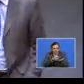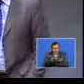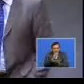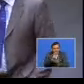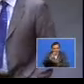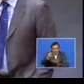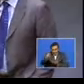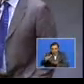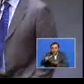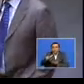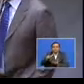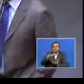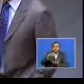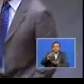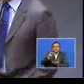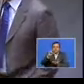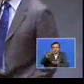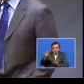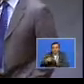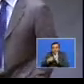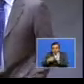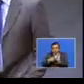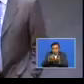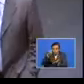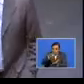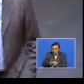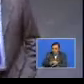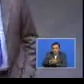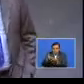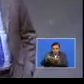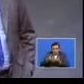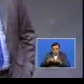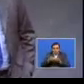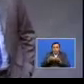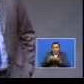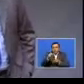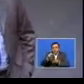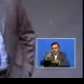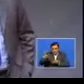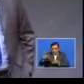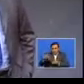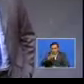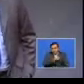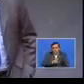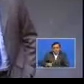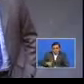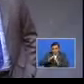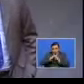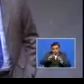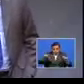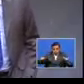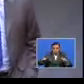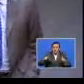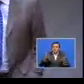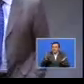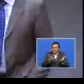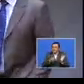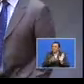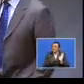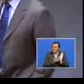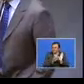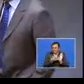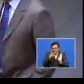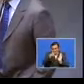pelo PT no financiamento público de propaganda e de publicidade pública federal nesses meios de comunicação.